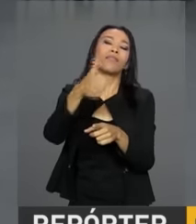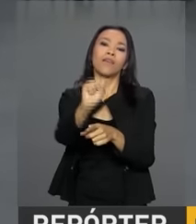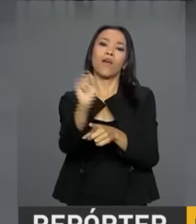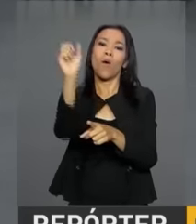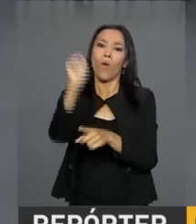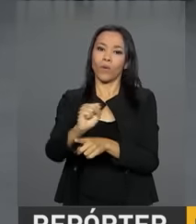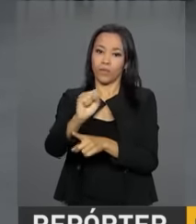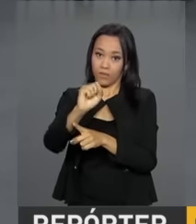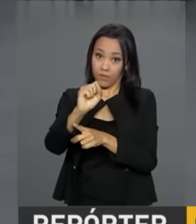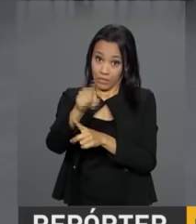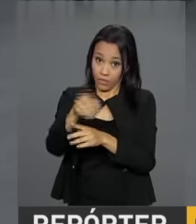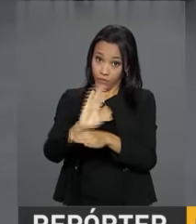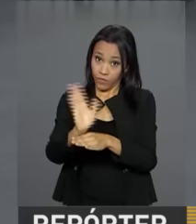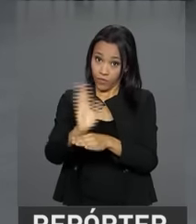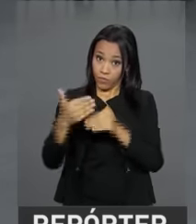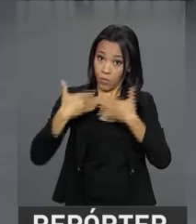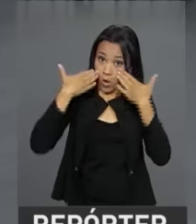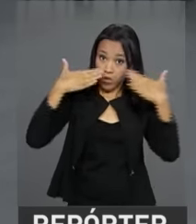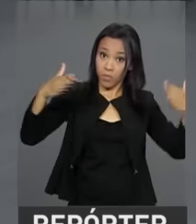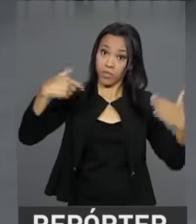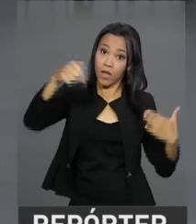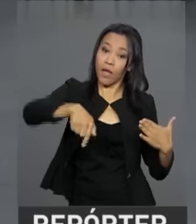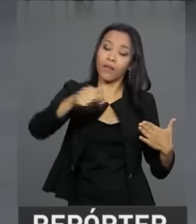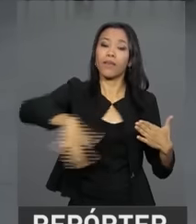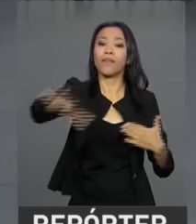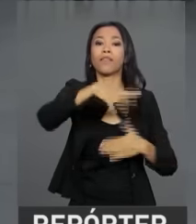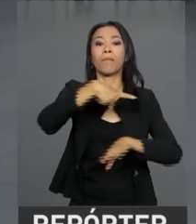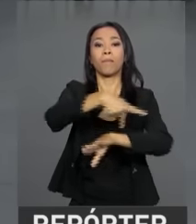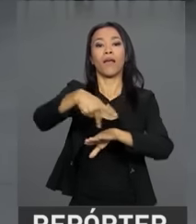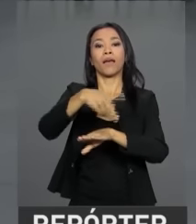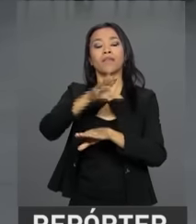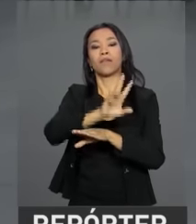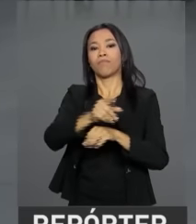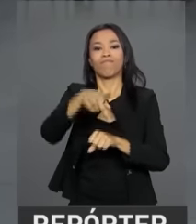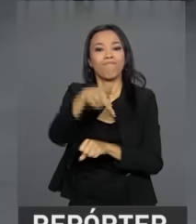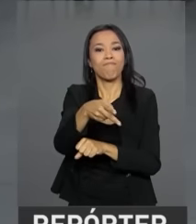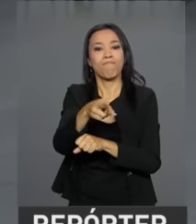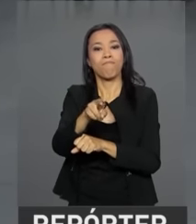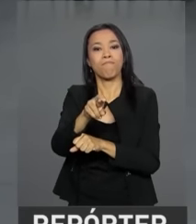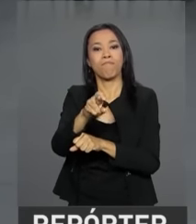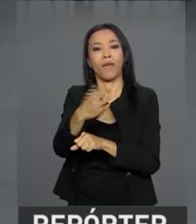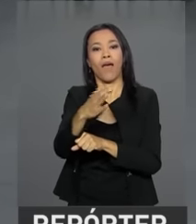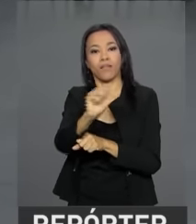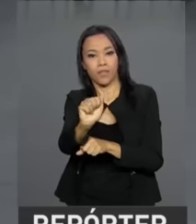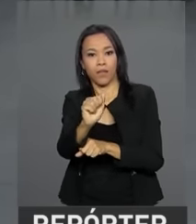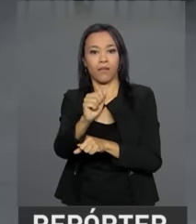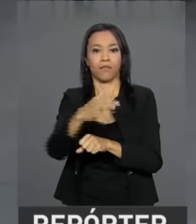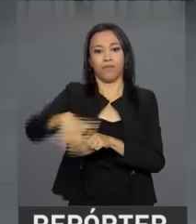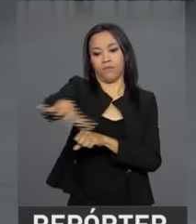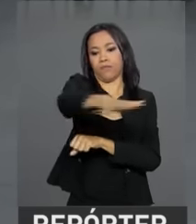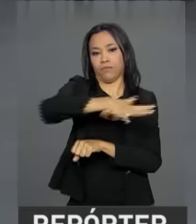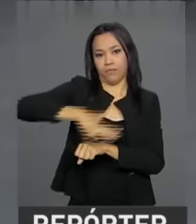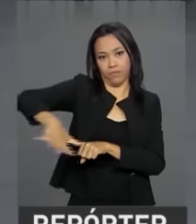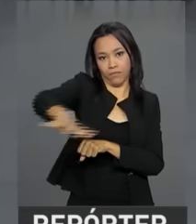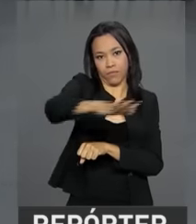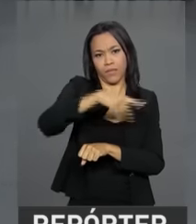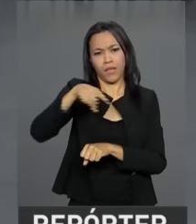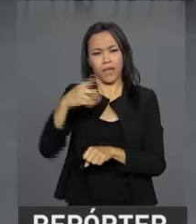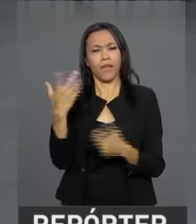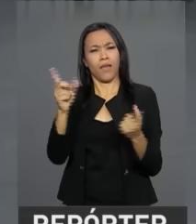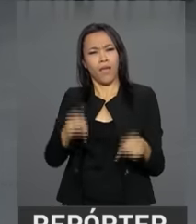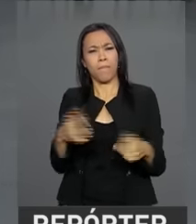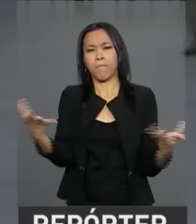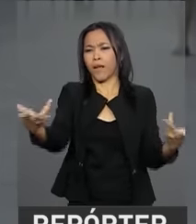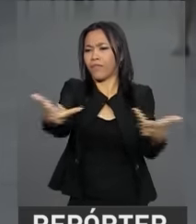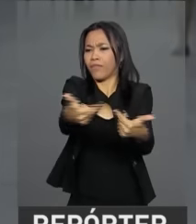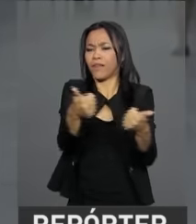é a primeira vez que os filmes são exibidos aqui na praça Mauá o evento é mais uma atração do Porto Maravilha que tem